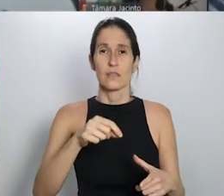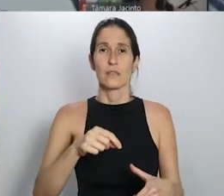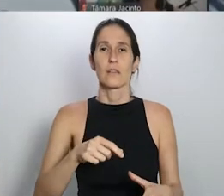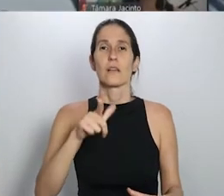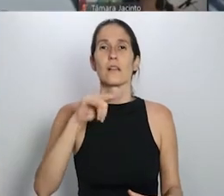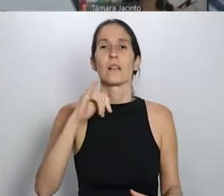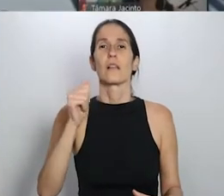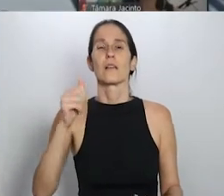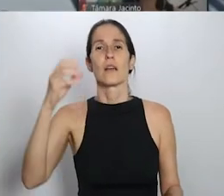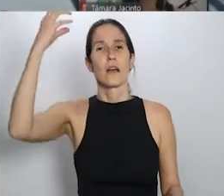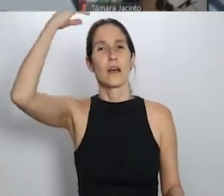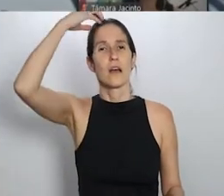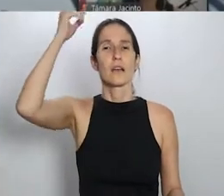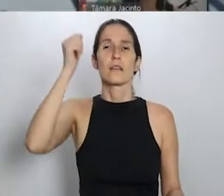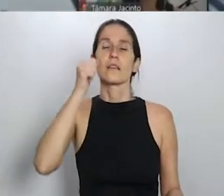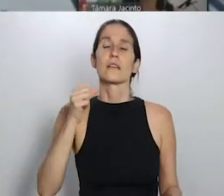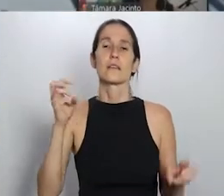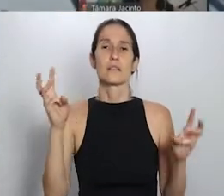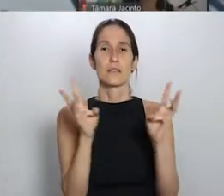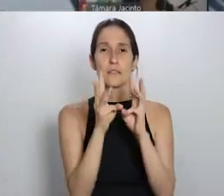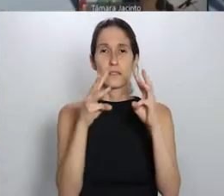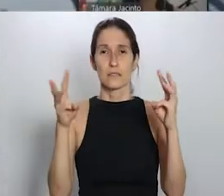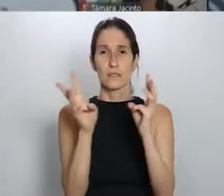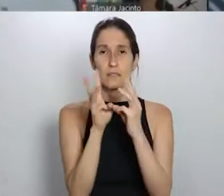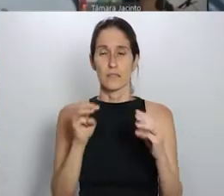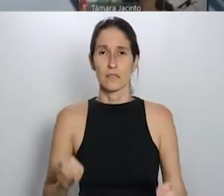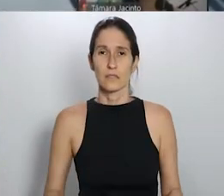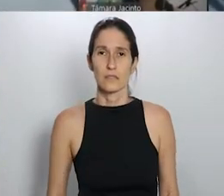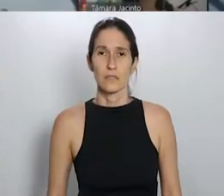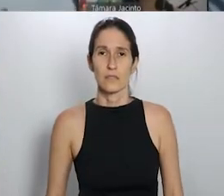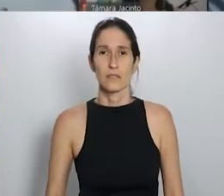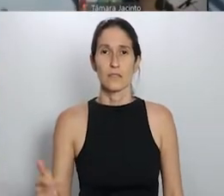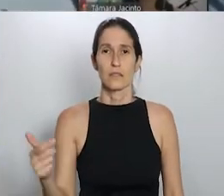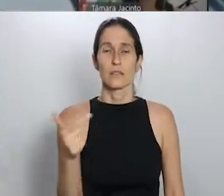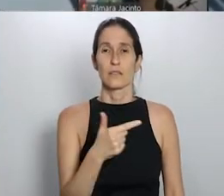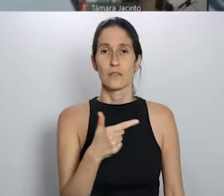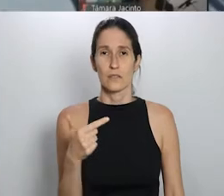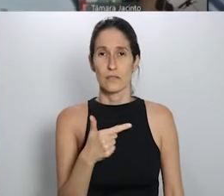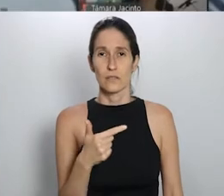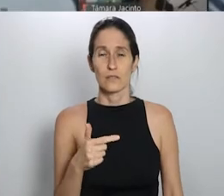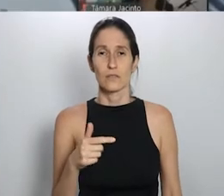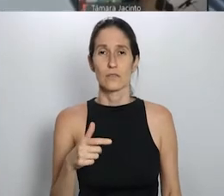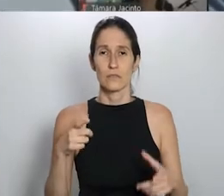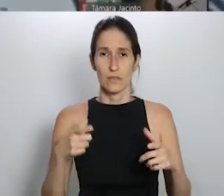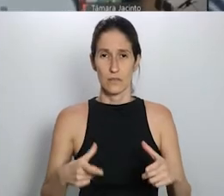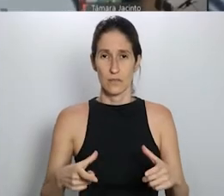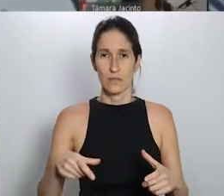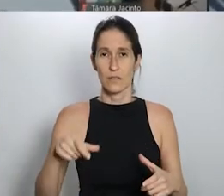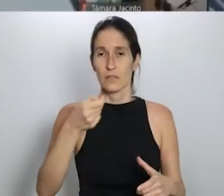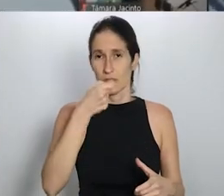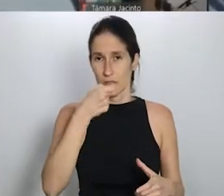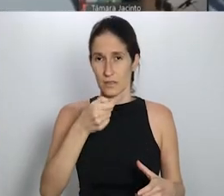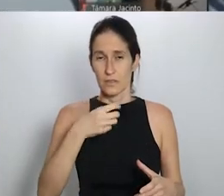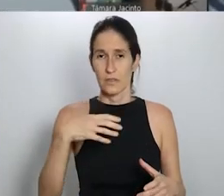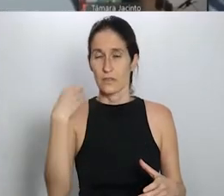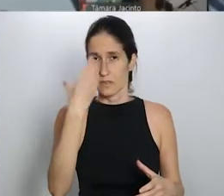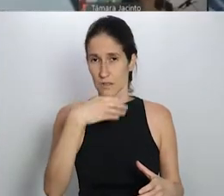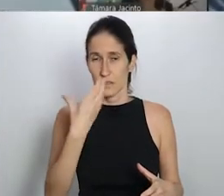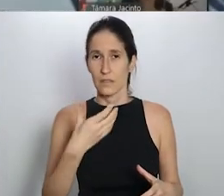Ciranda. Gravei o primeiro CD, Eu Sou Lia. Gravei Ciranda de